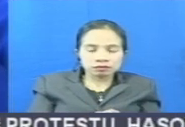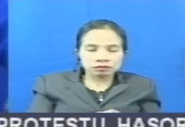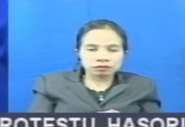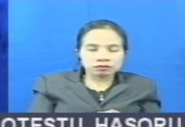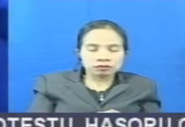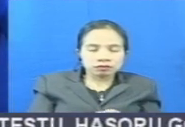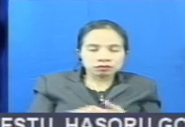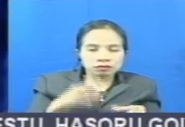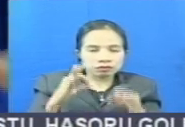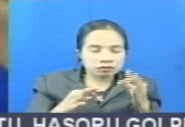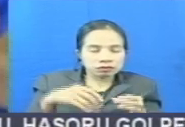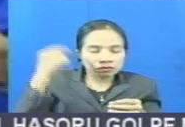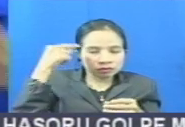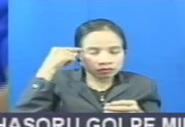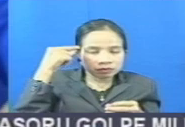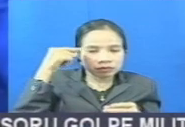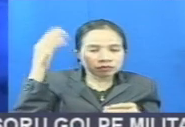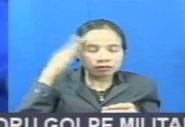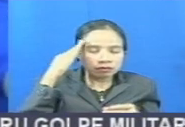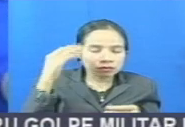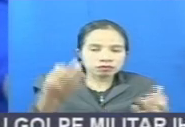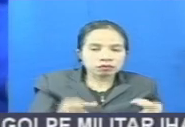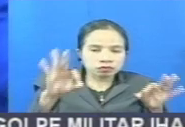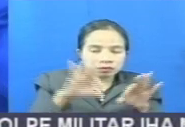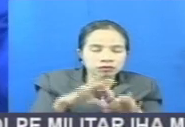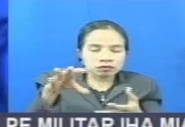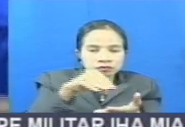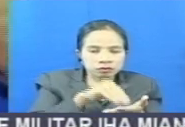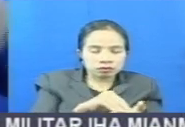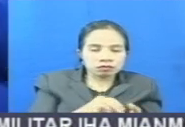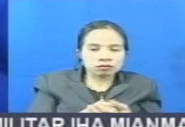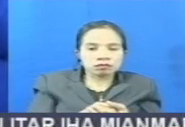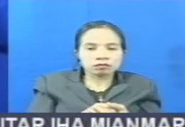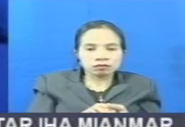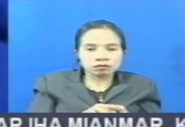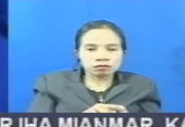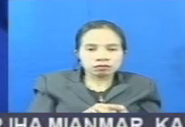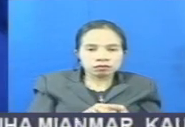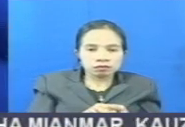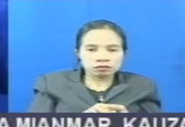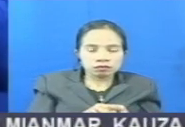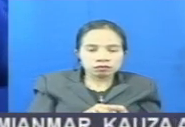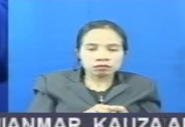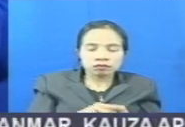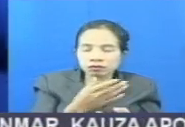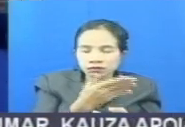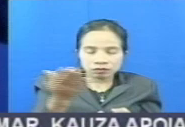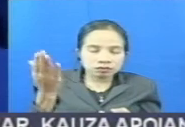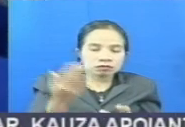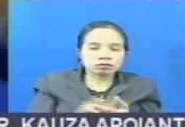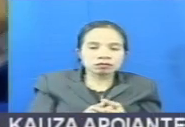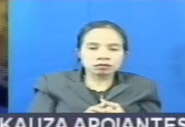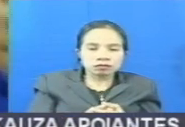Então foi de né governo não é que é importante a tu impõe a cerca sanitária de né se te boa tira